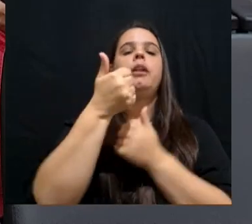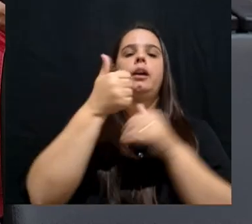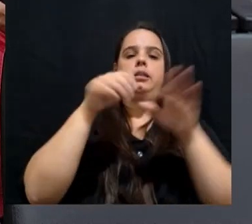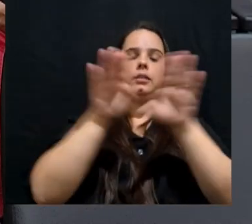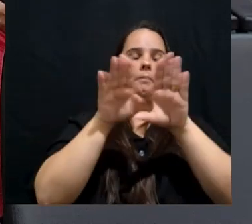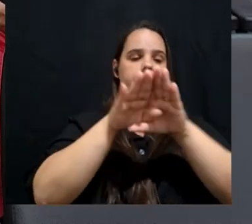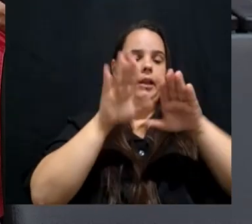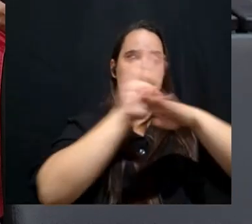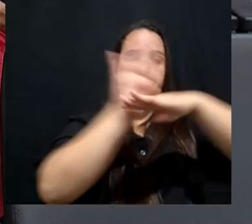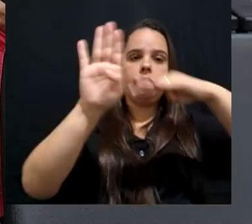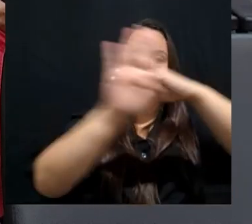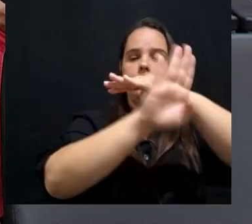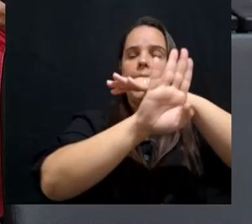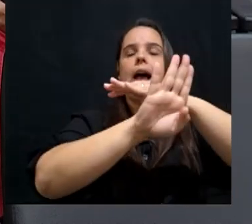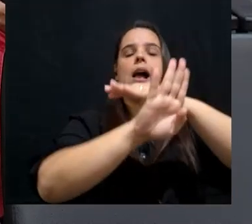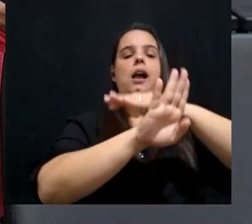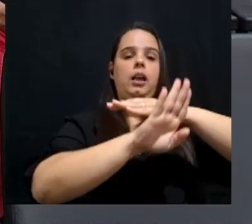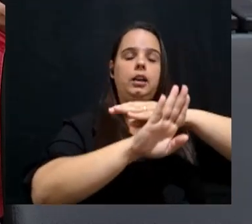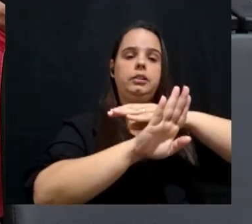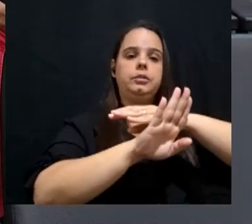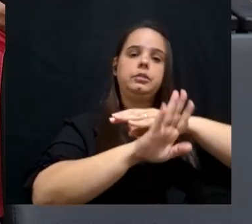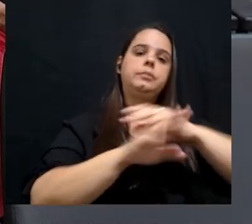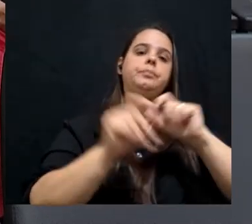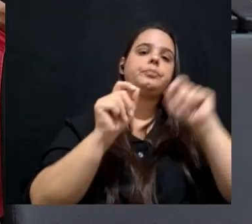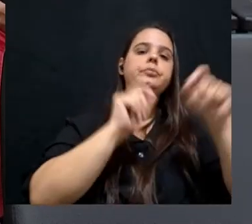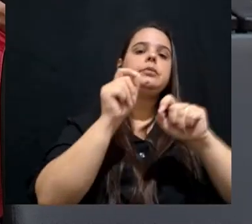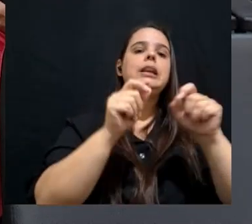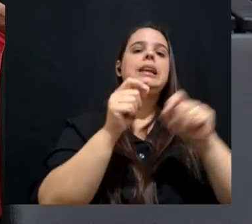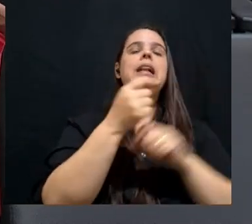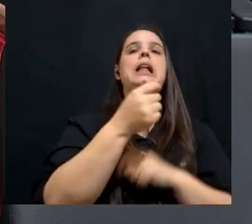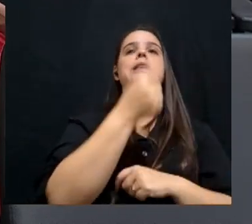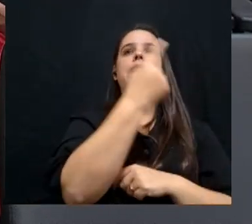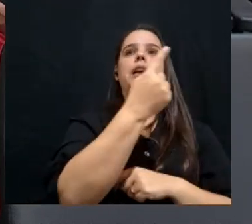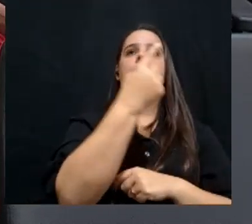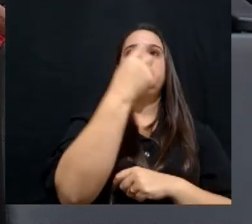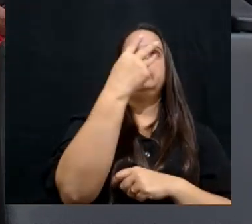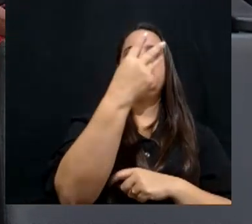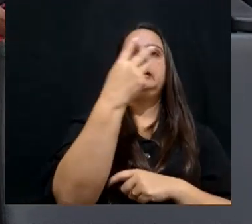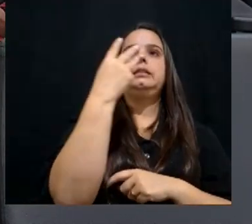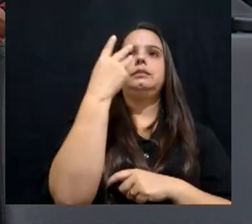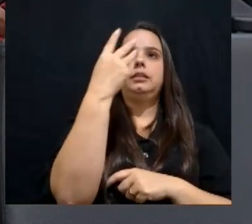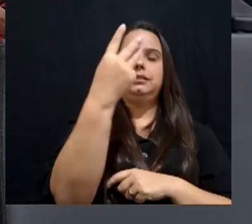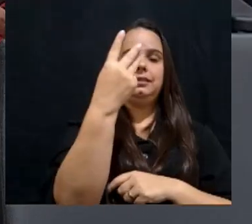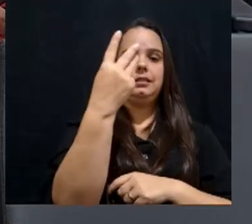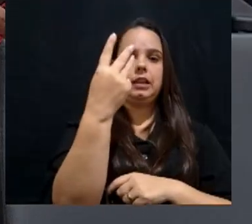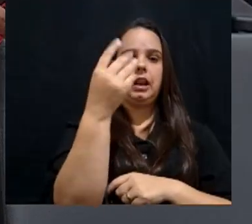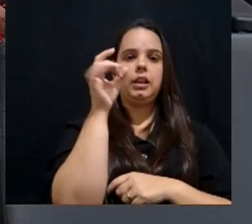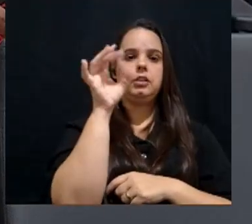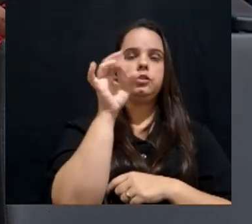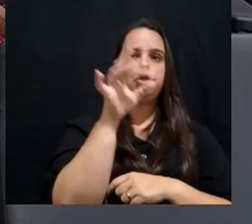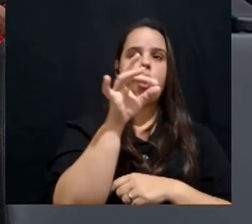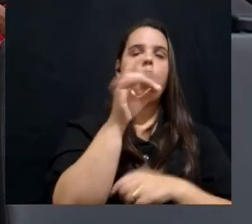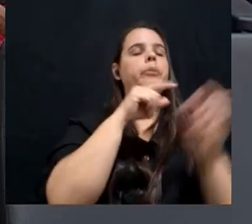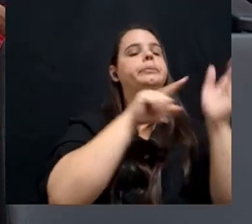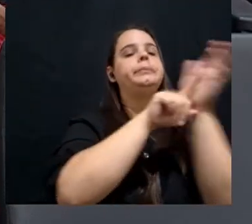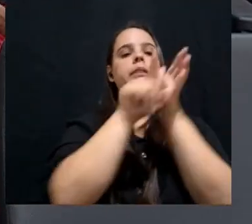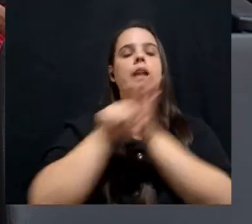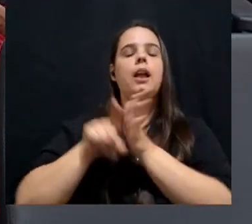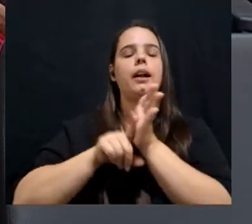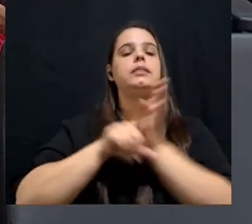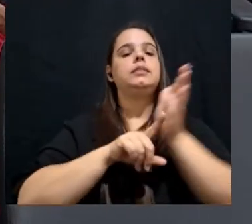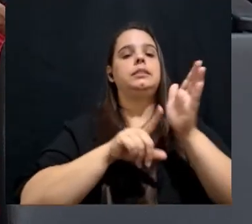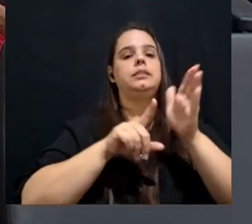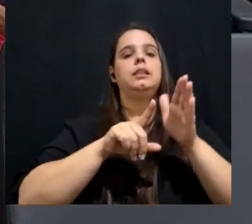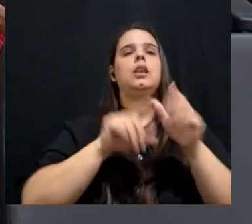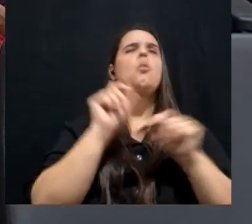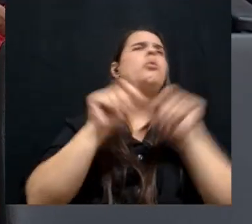né, especificamente 133 indicações só neste ano. Essas indicações, elas vêm também de